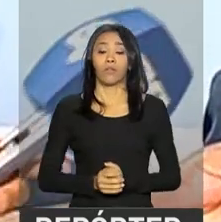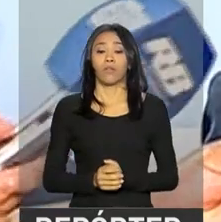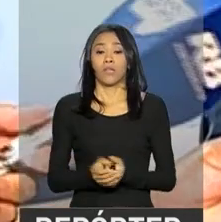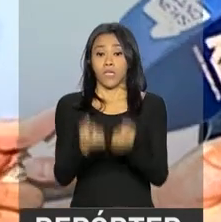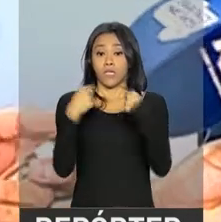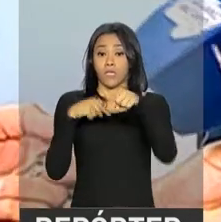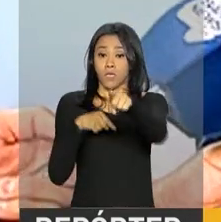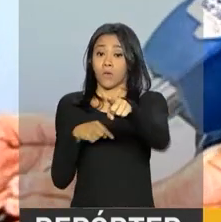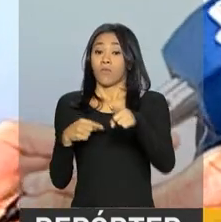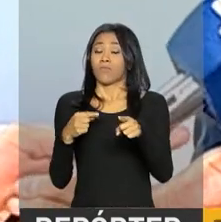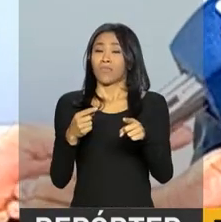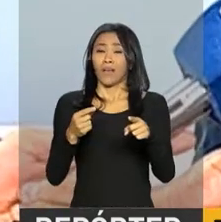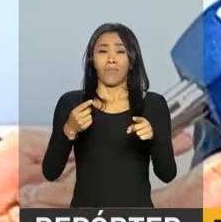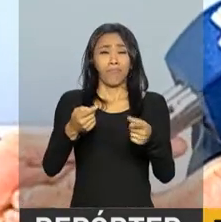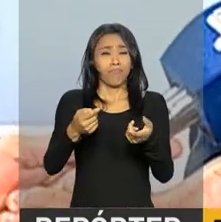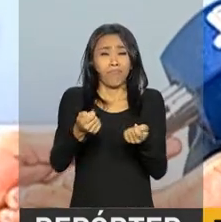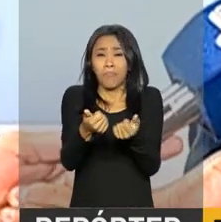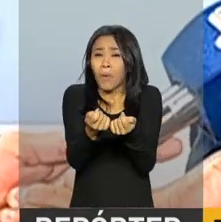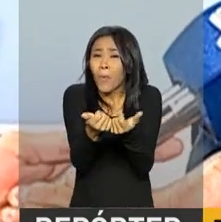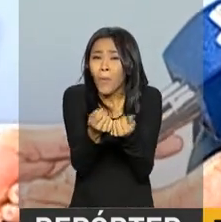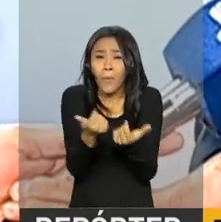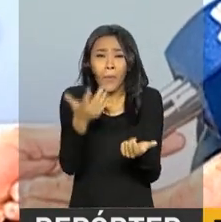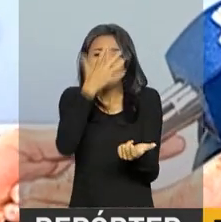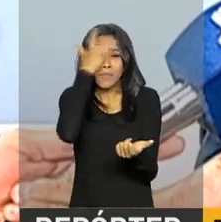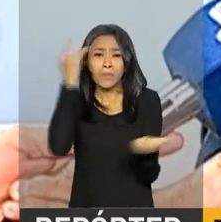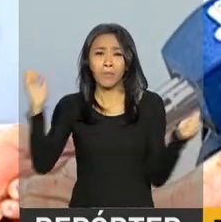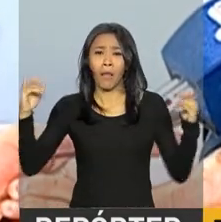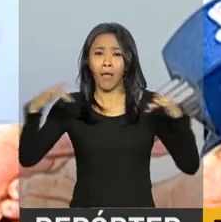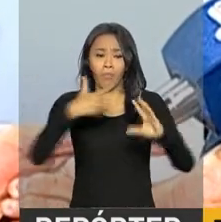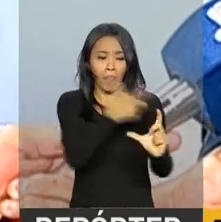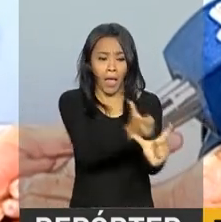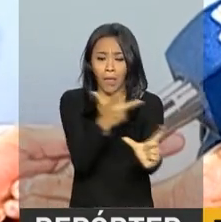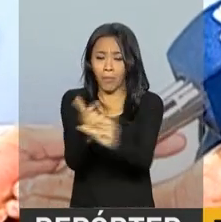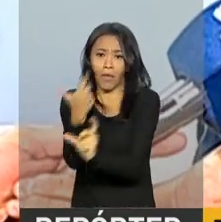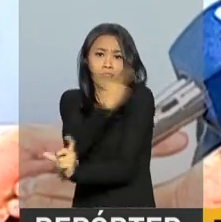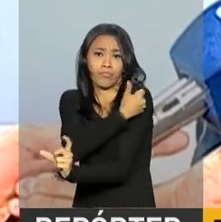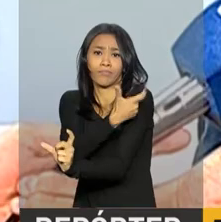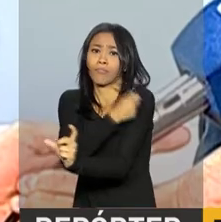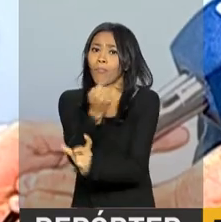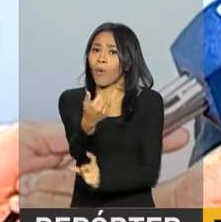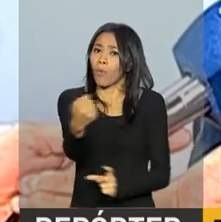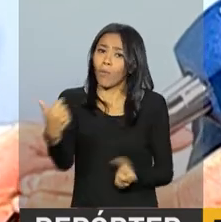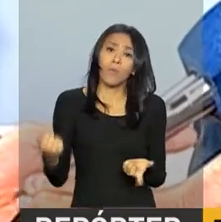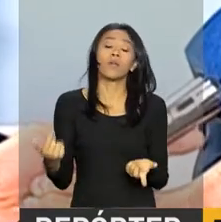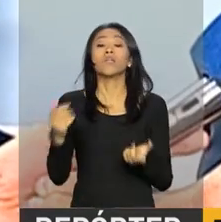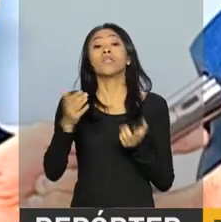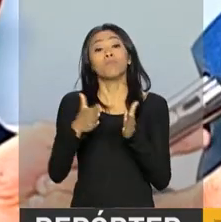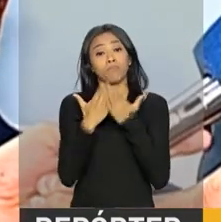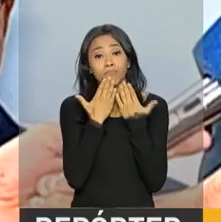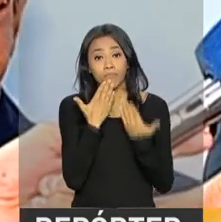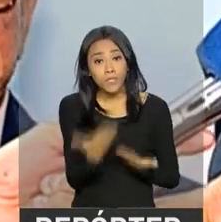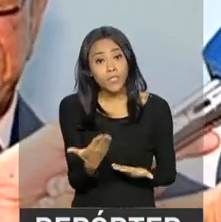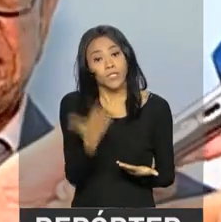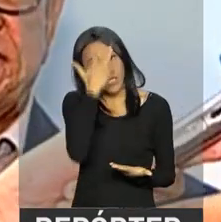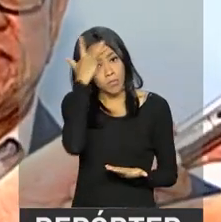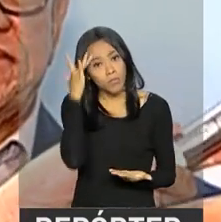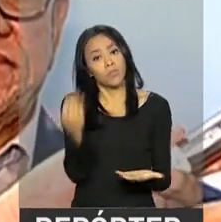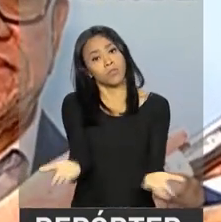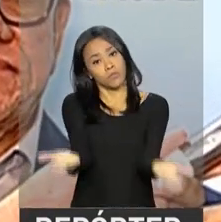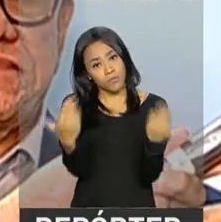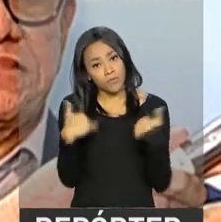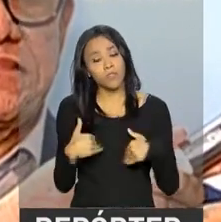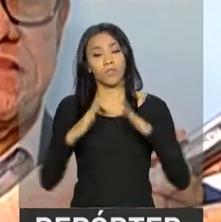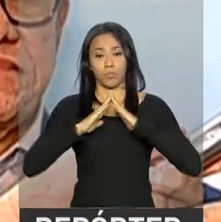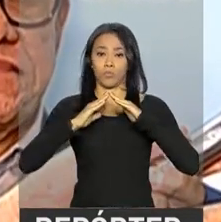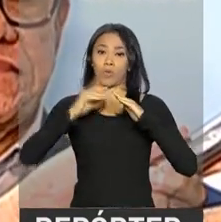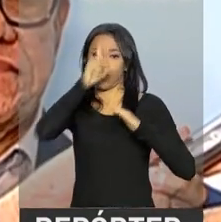cobertura vacinal está muito baixa. Nós estamos fazendo um apelo à população que compareça às unidades de saúde, A